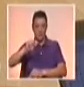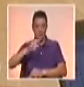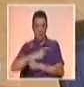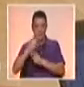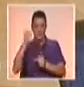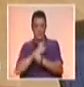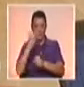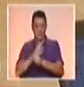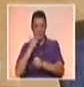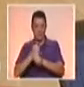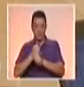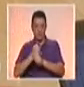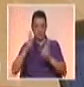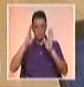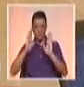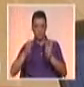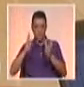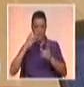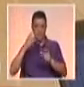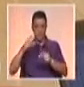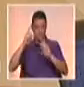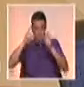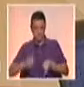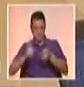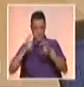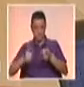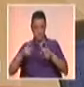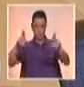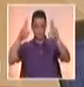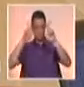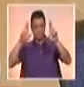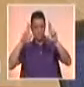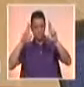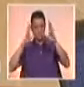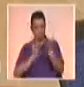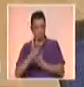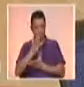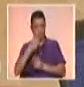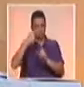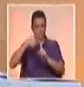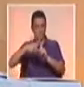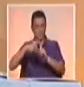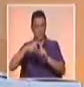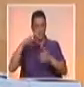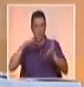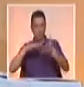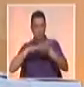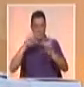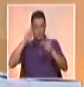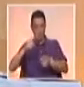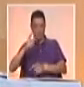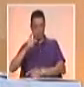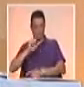Esse trabalho está a ser recomeçado, uhum, e esperemos que seja possível. E para além do avançar. Código deontológico, do